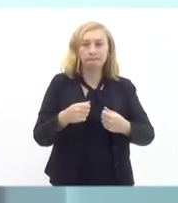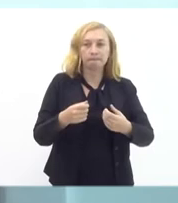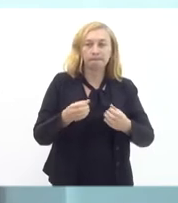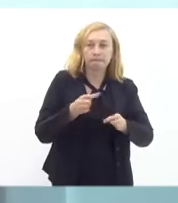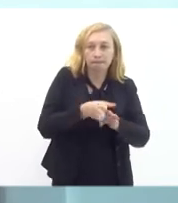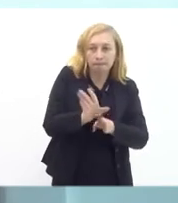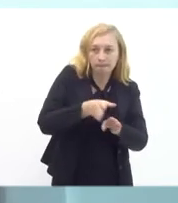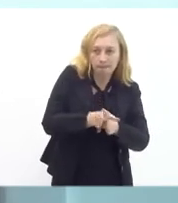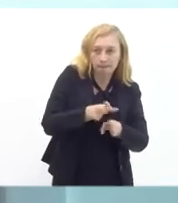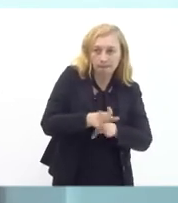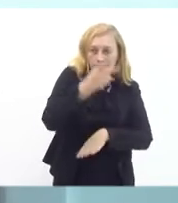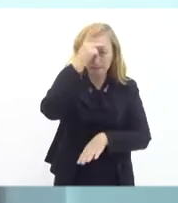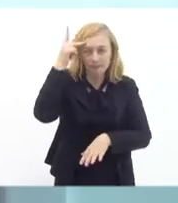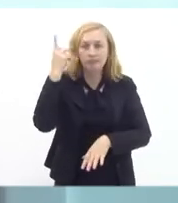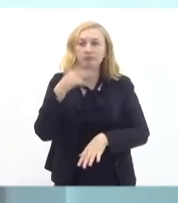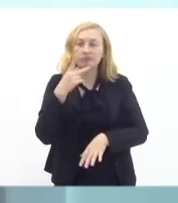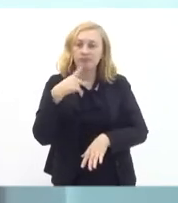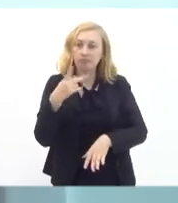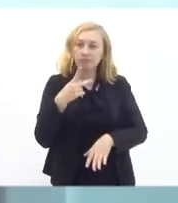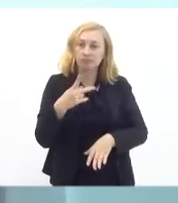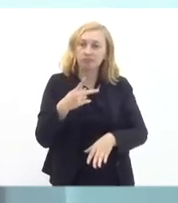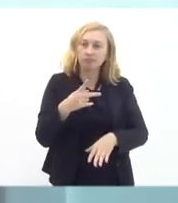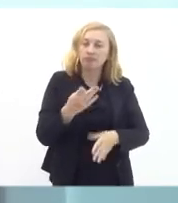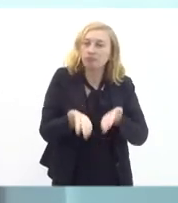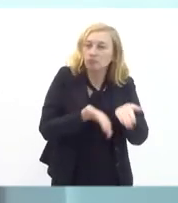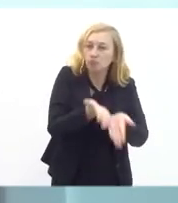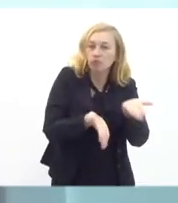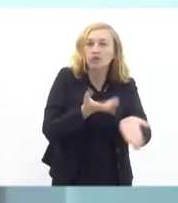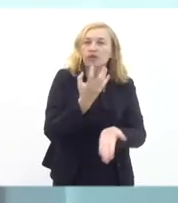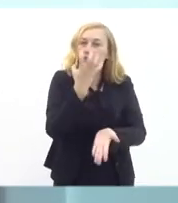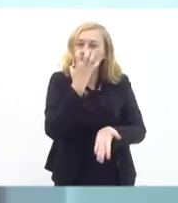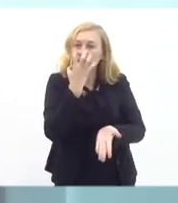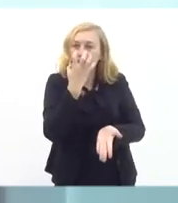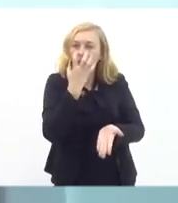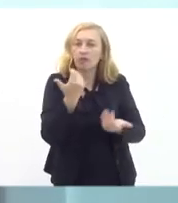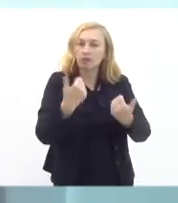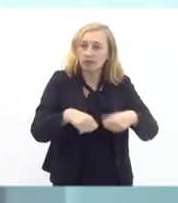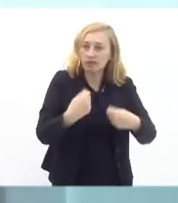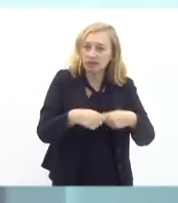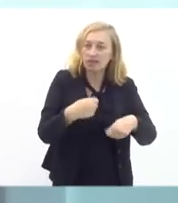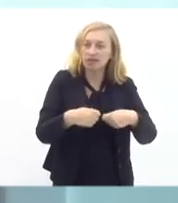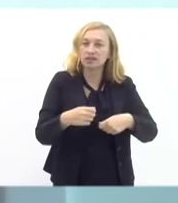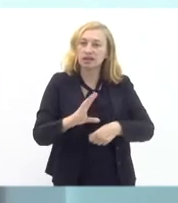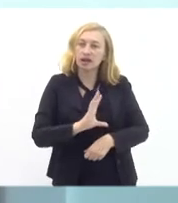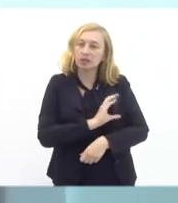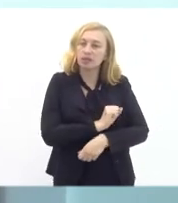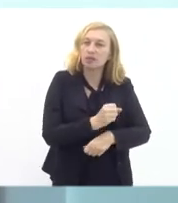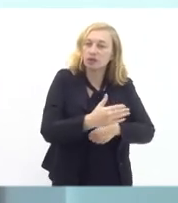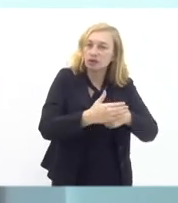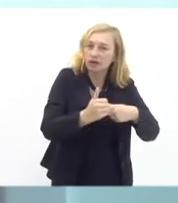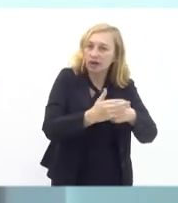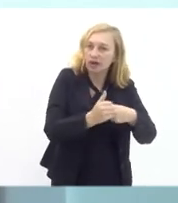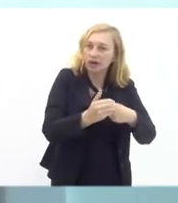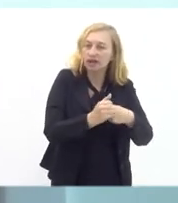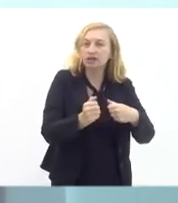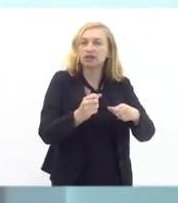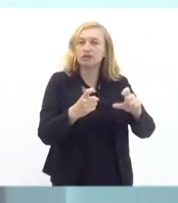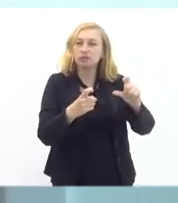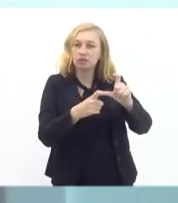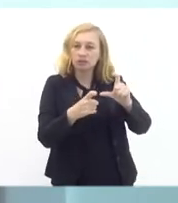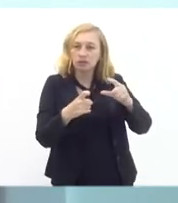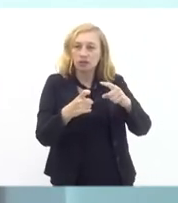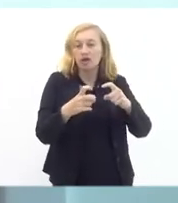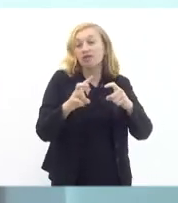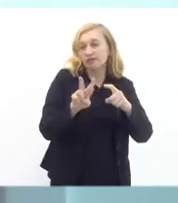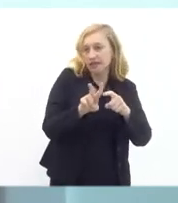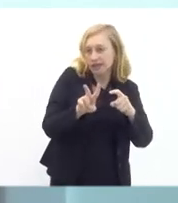carinho, atenção, você tem que colocar no seu orçamento familiar, porque ele vai precisar de assistência veterinária. Se você não der assistência veterinária, você está praticando crime